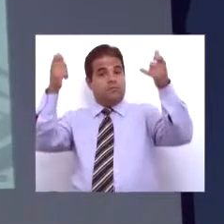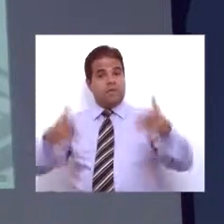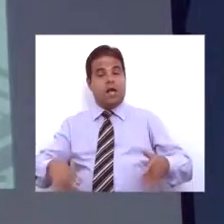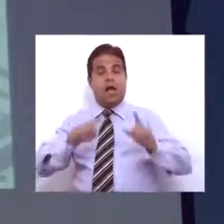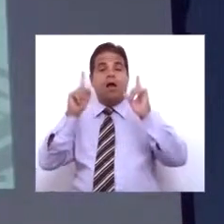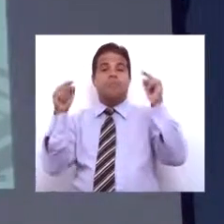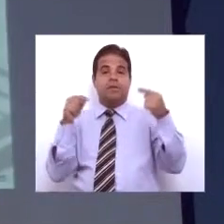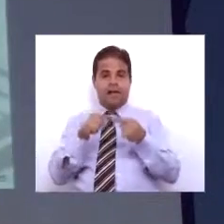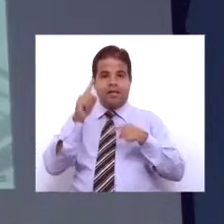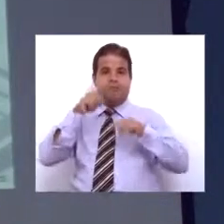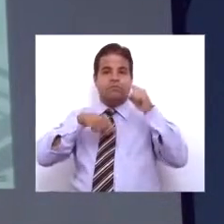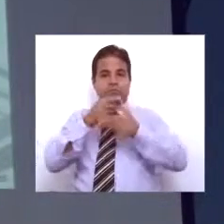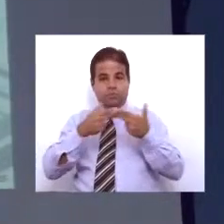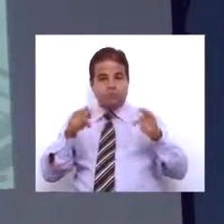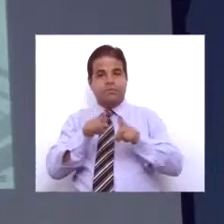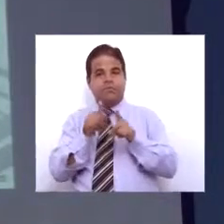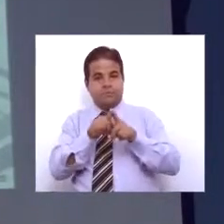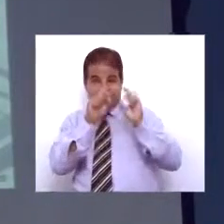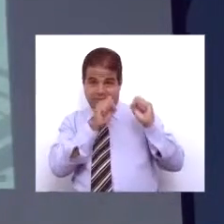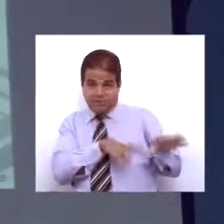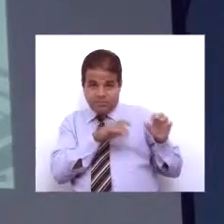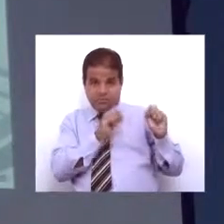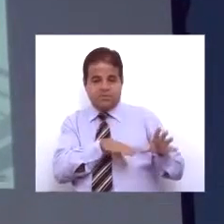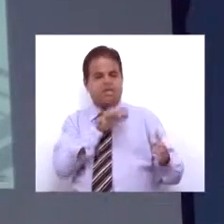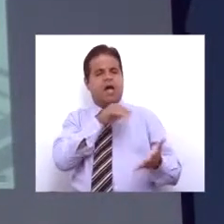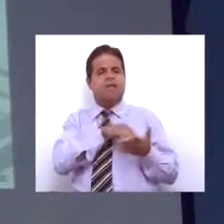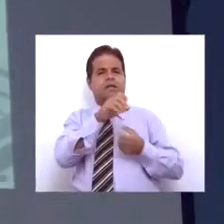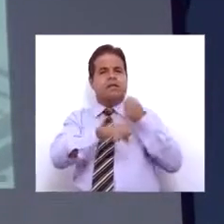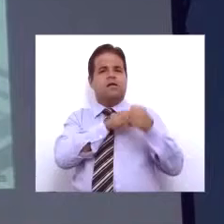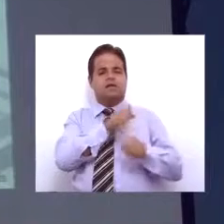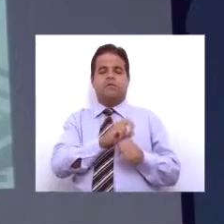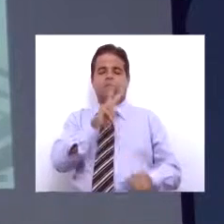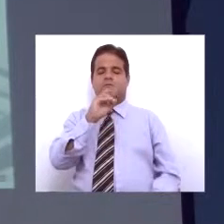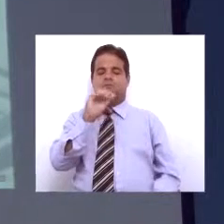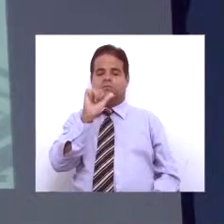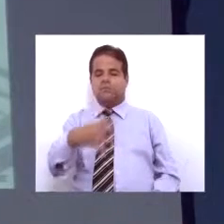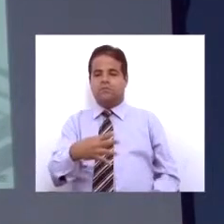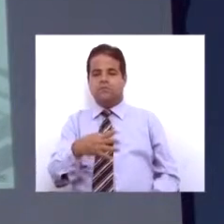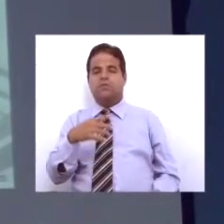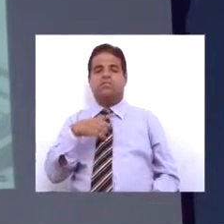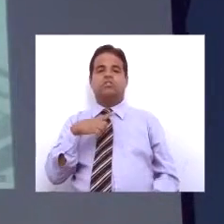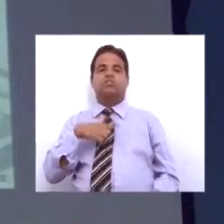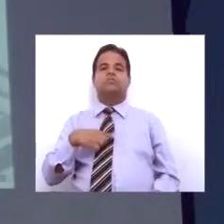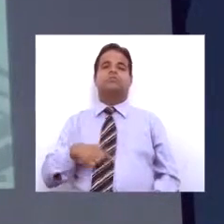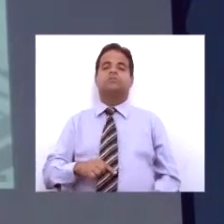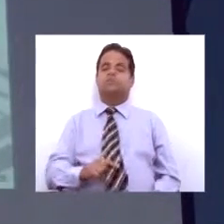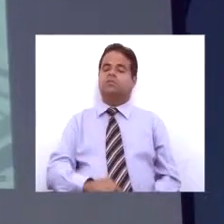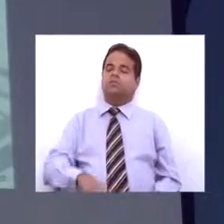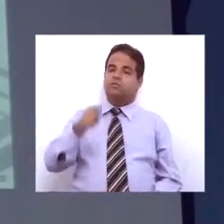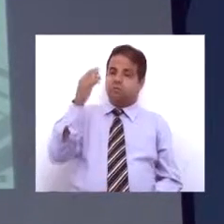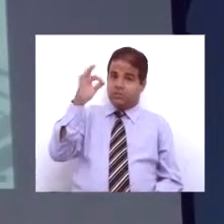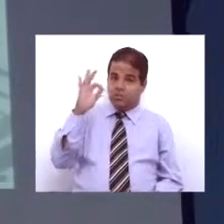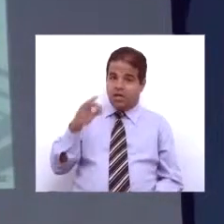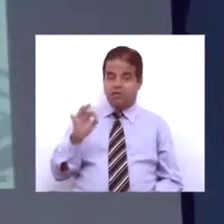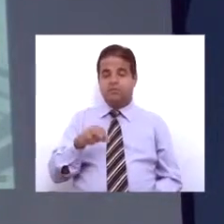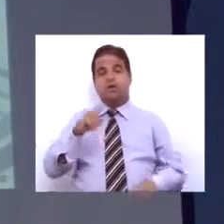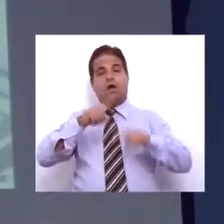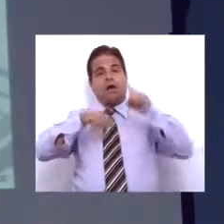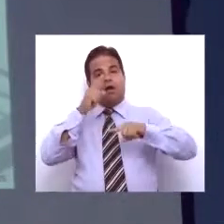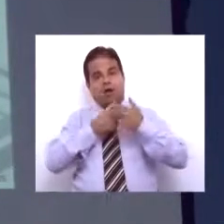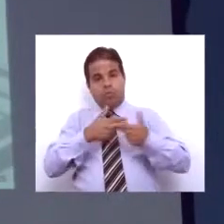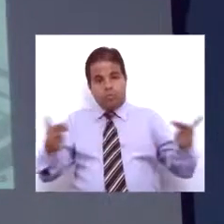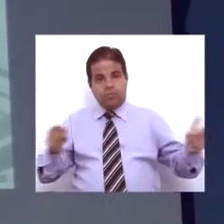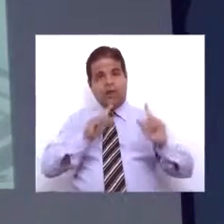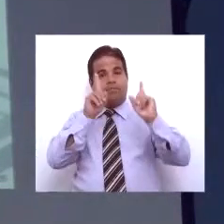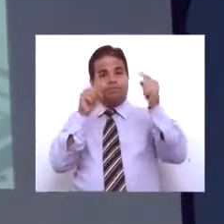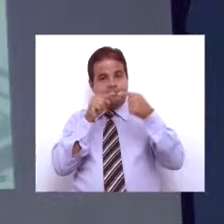aplicação dos recursos na educação é até 2014 o tribunal de contas do estado de um critério do que ele entendia como sendo recursos aplicados